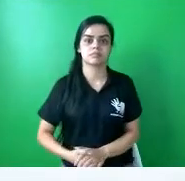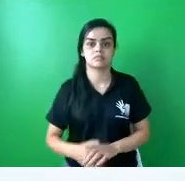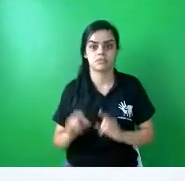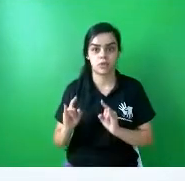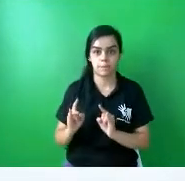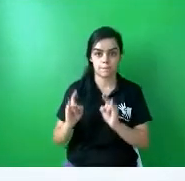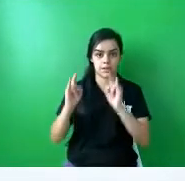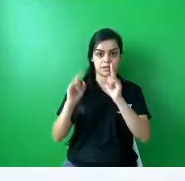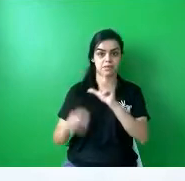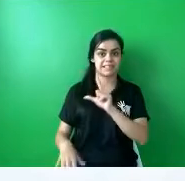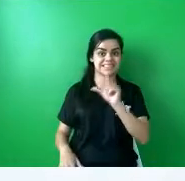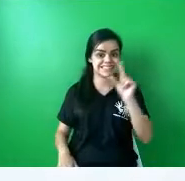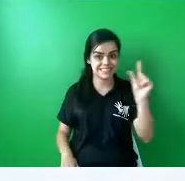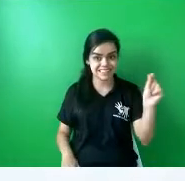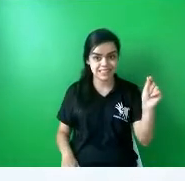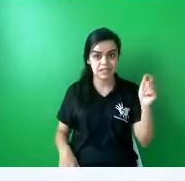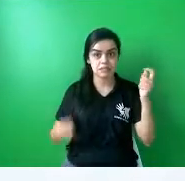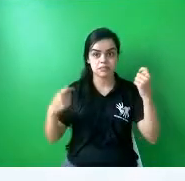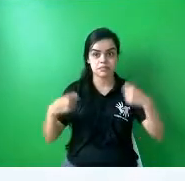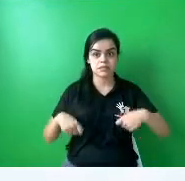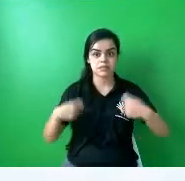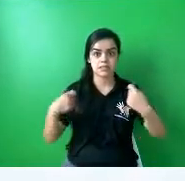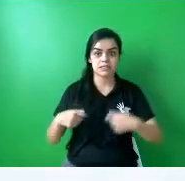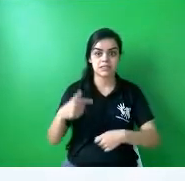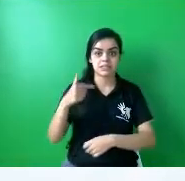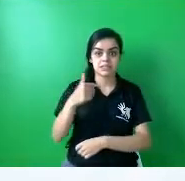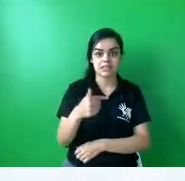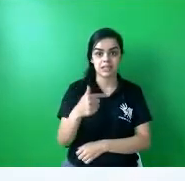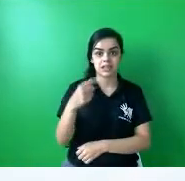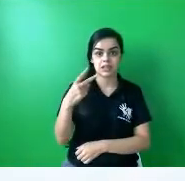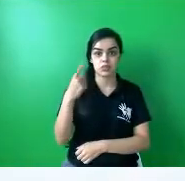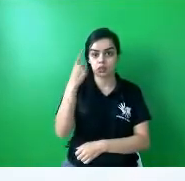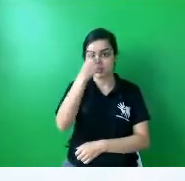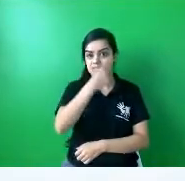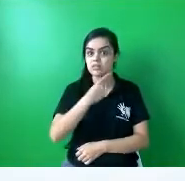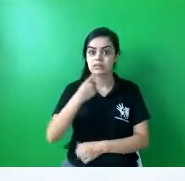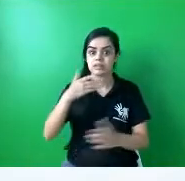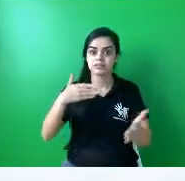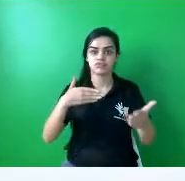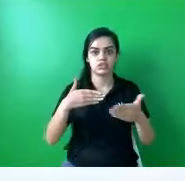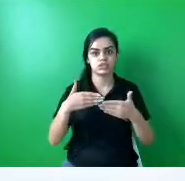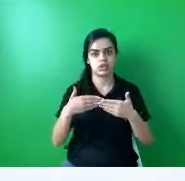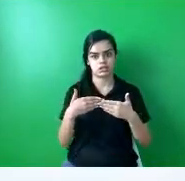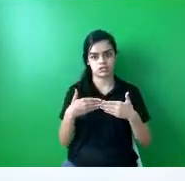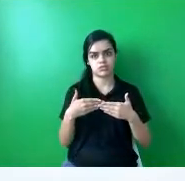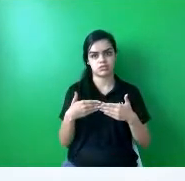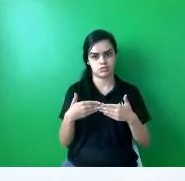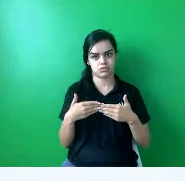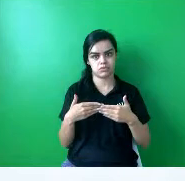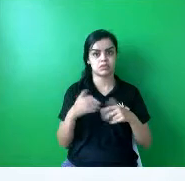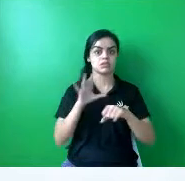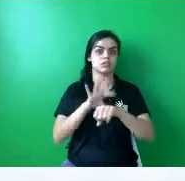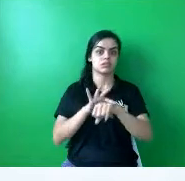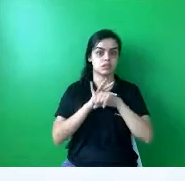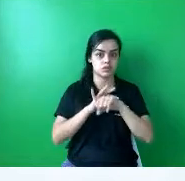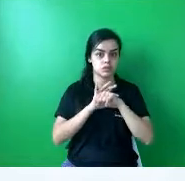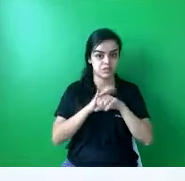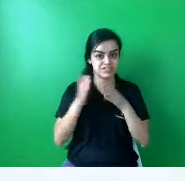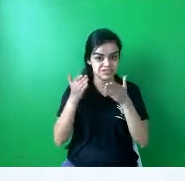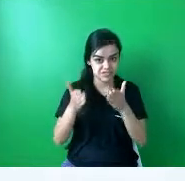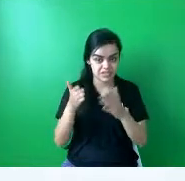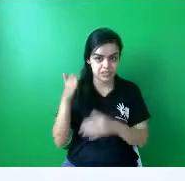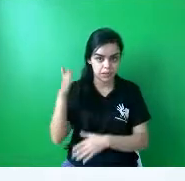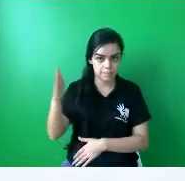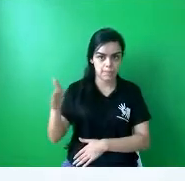depois que sai o hóspede, ele tem que ficar 72 horas fechado. Porque além da segurança de vocês que estão